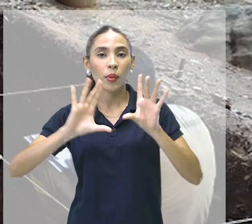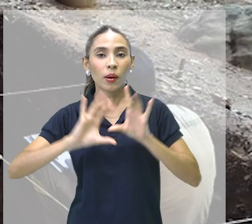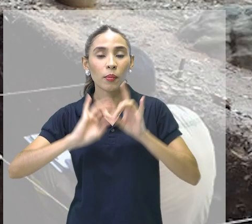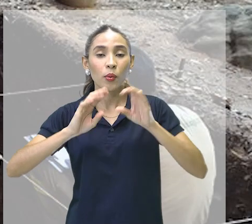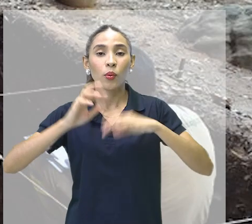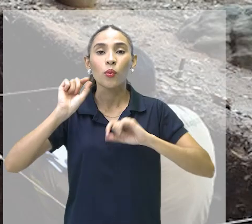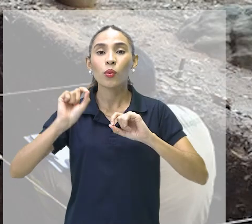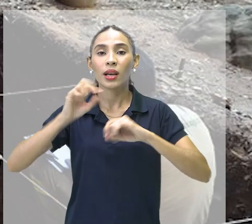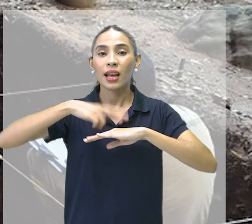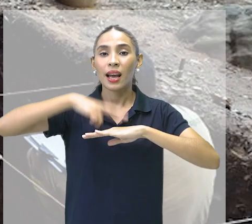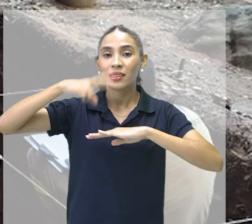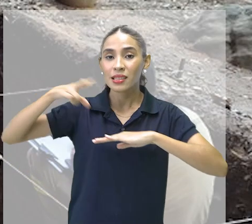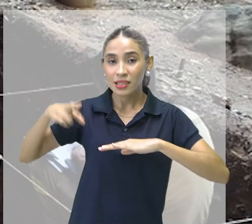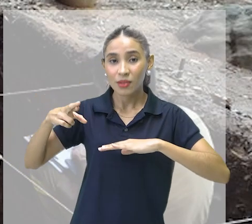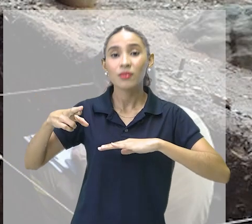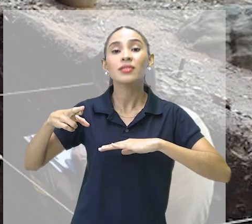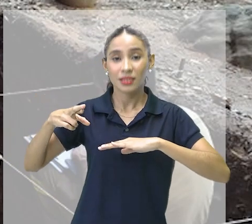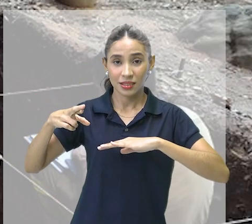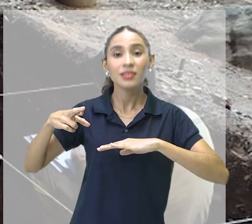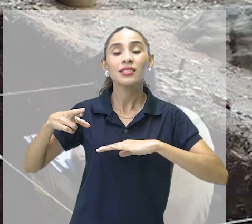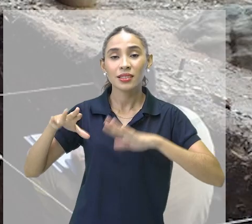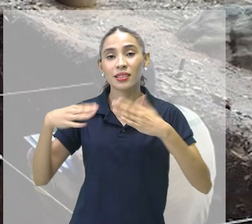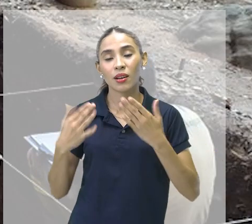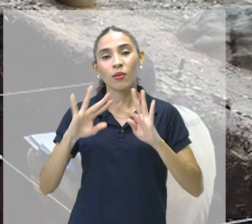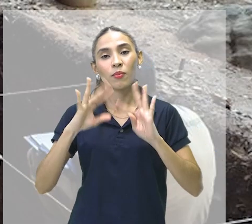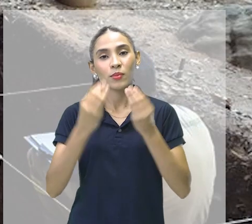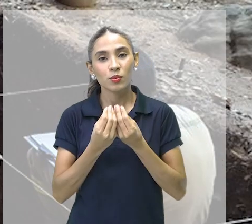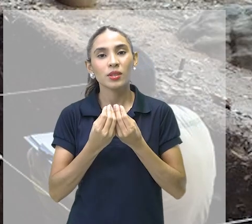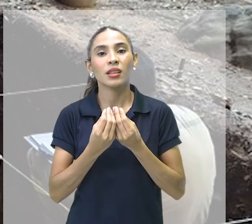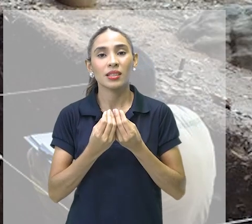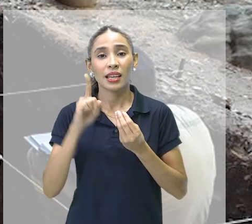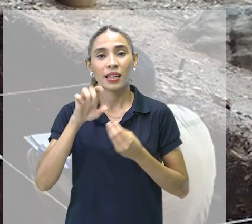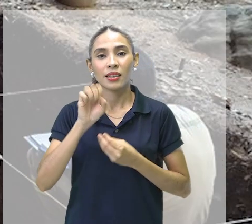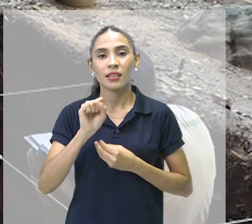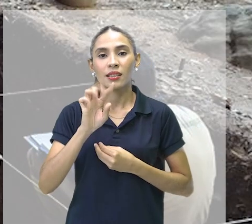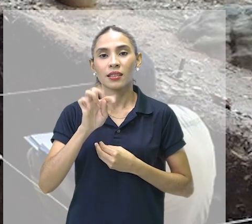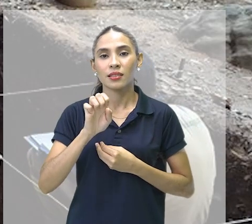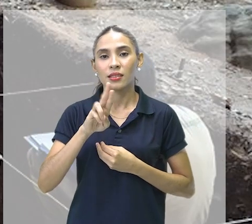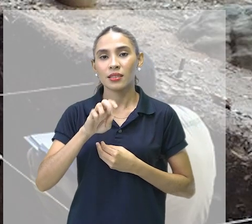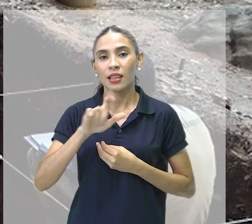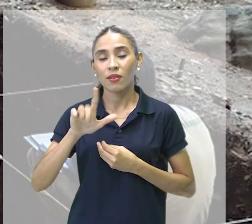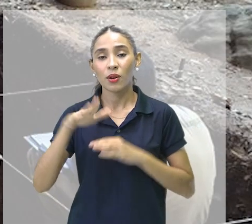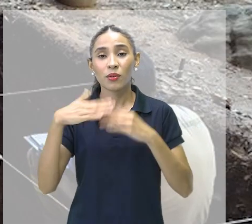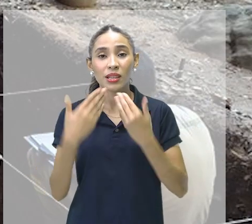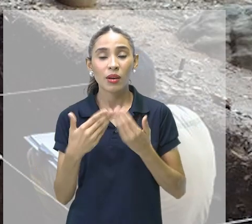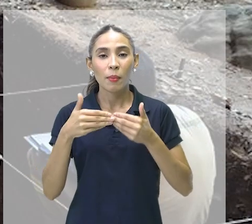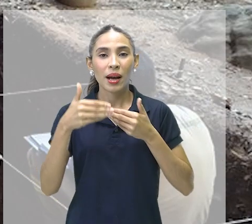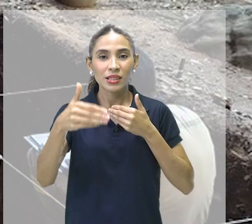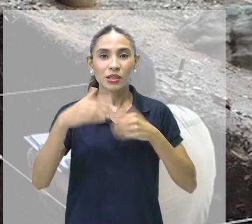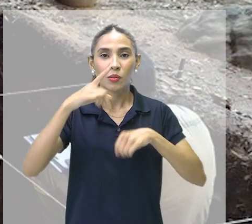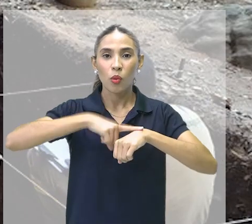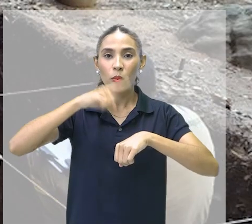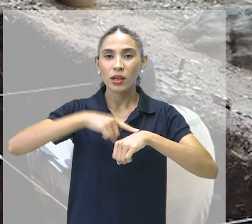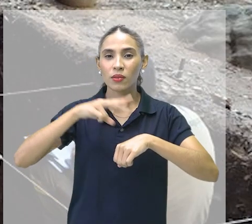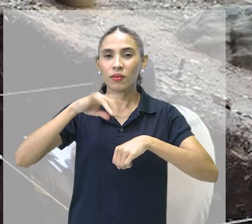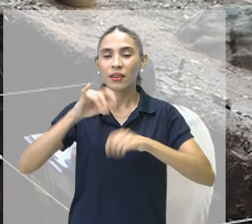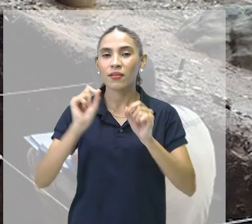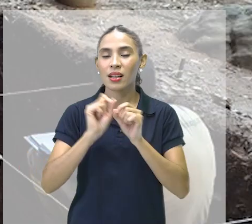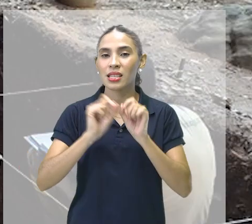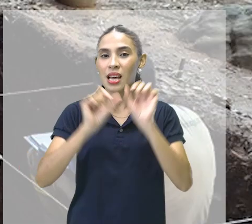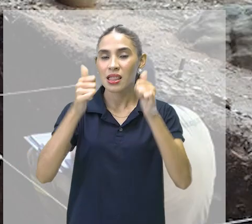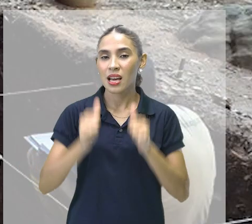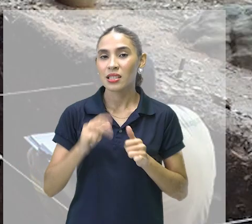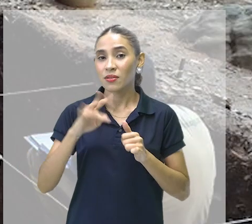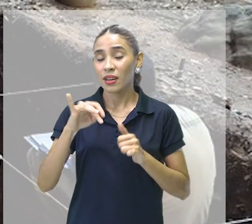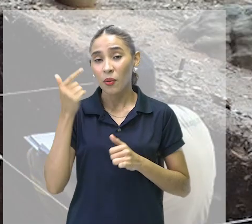tempo radiações. Sim, esses elementos eles são instáveis. E aí a partir do momento que a gente faz essa análise, a